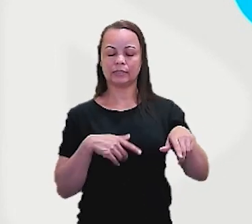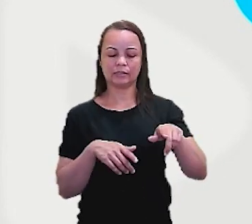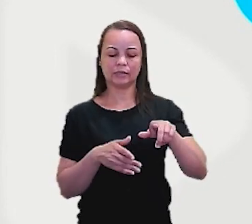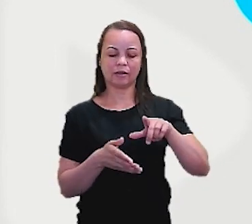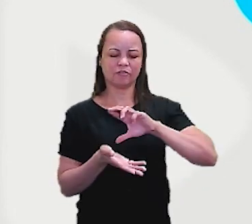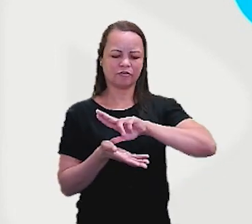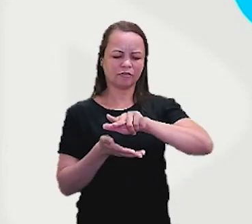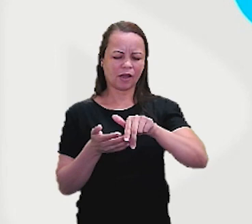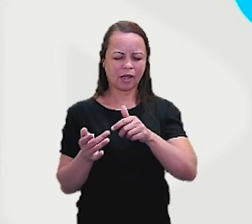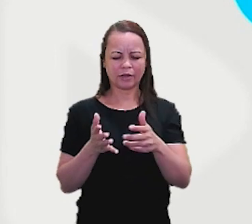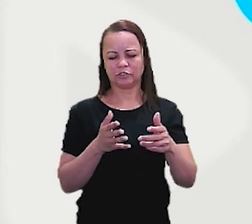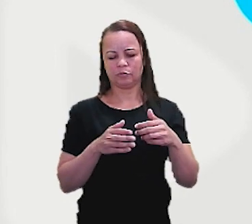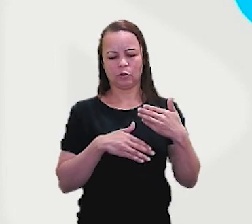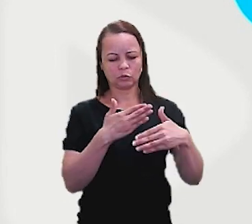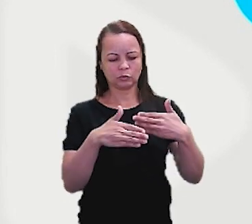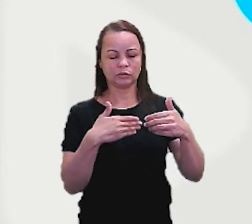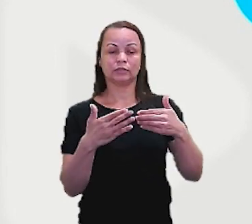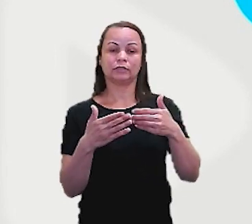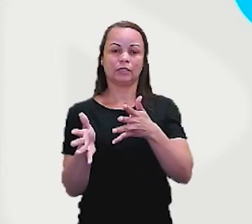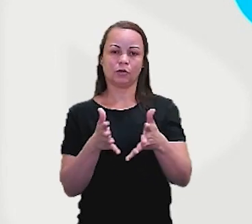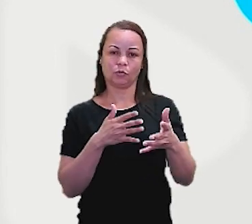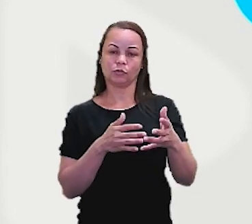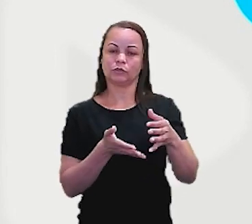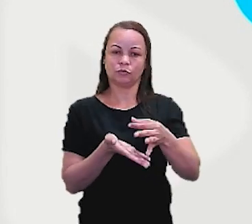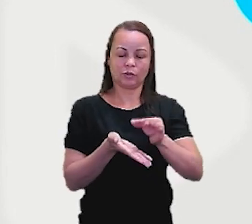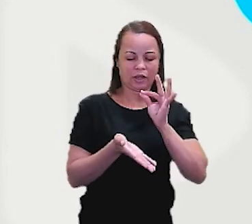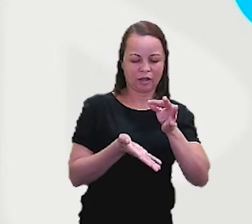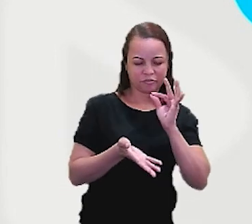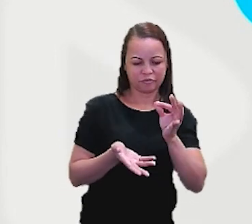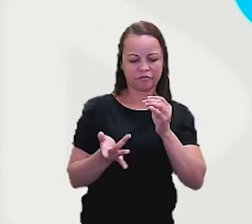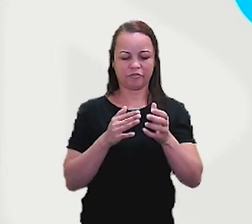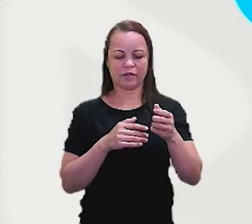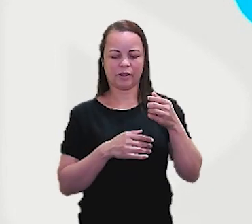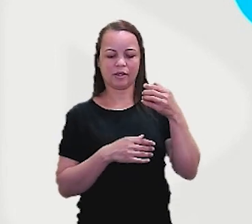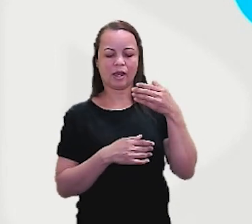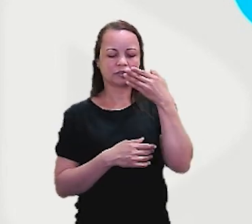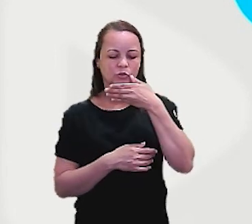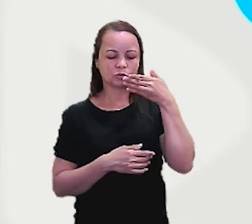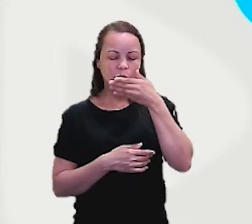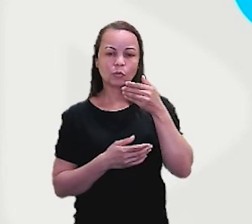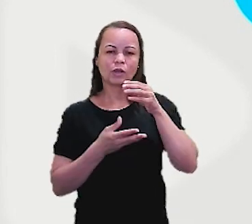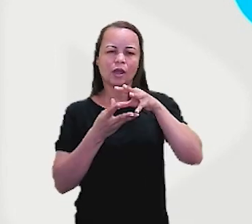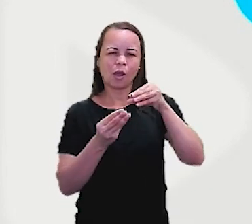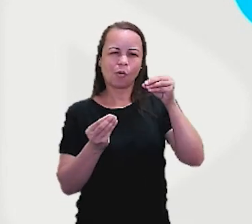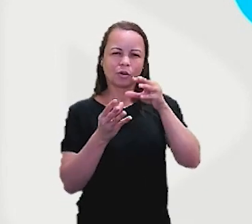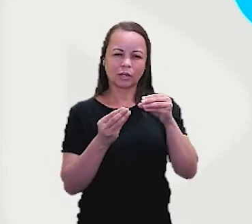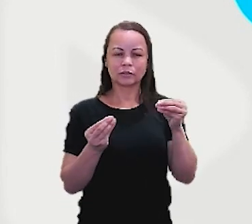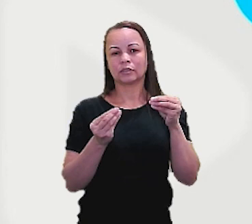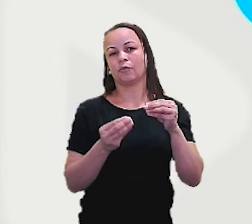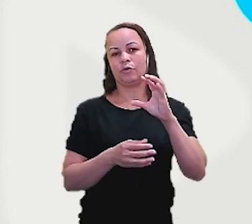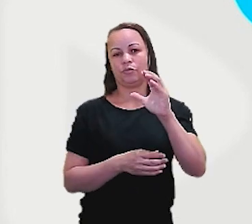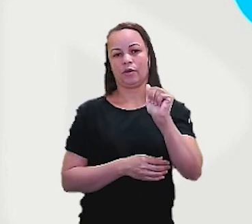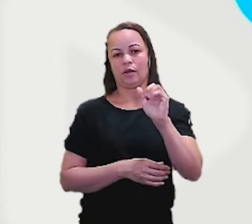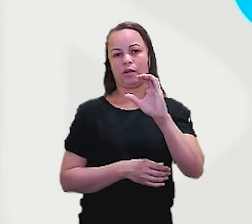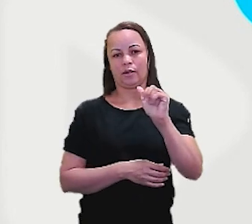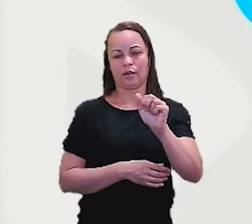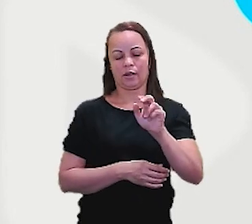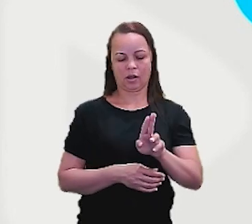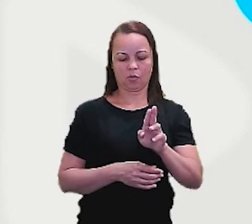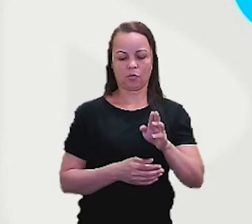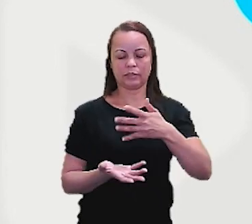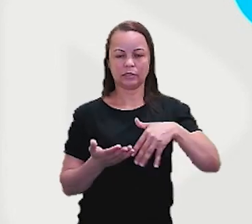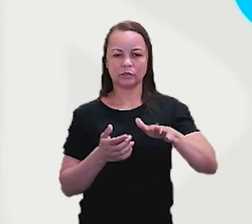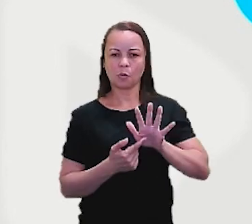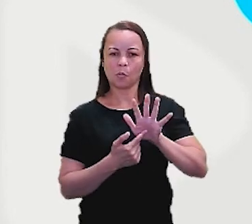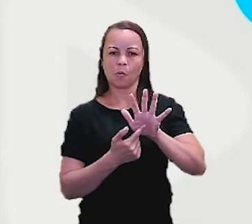borracha e cacau. O estado que concentrava a maior produção de café neste momento era São Paulo. A região tornou-se um polo de atração